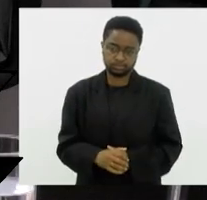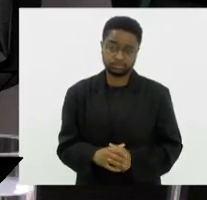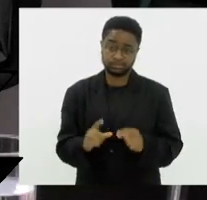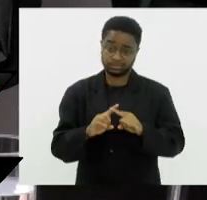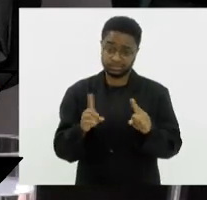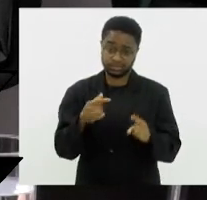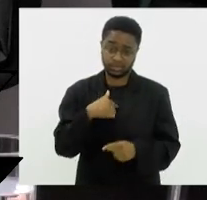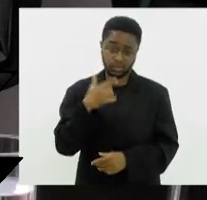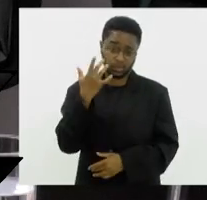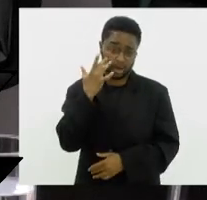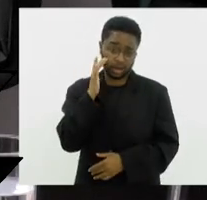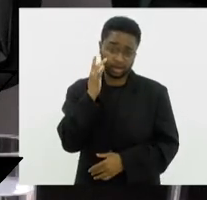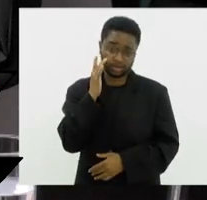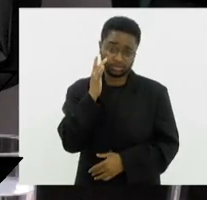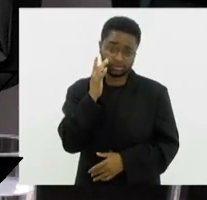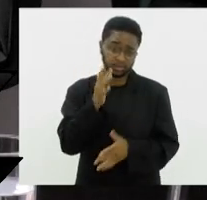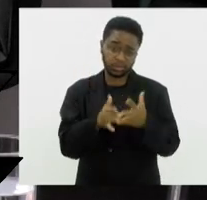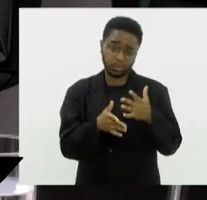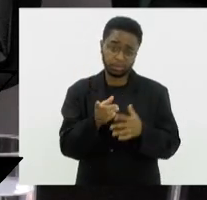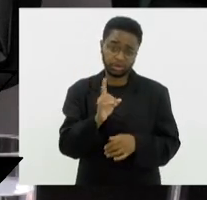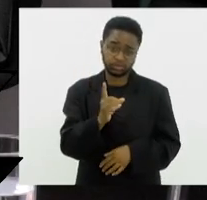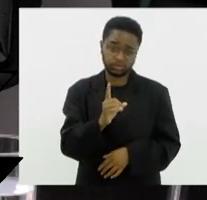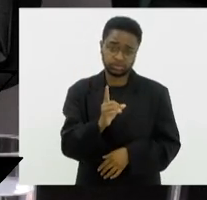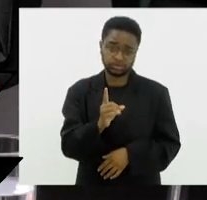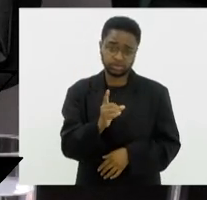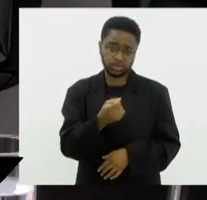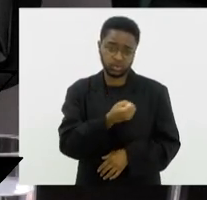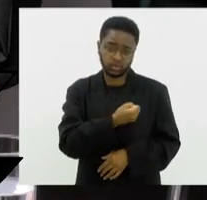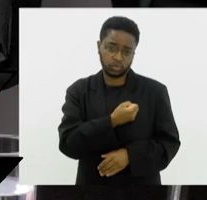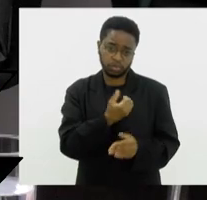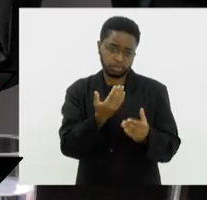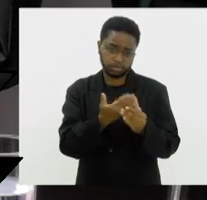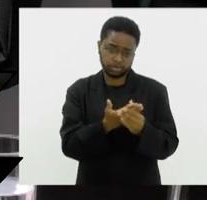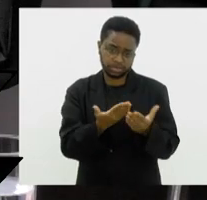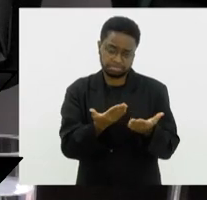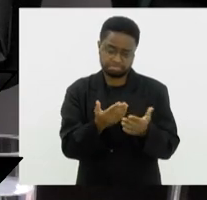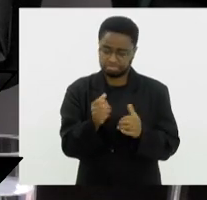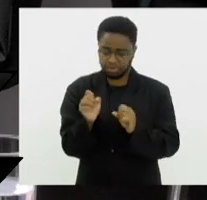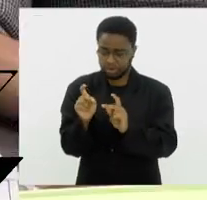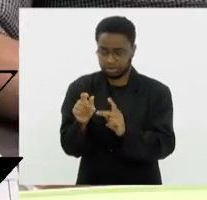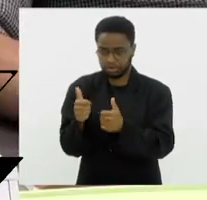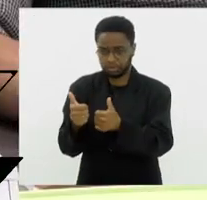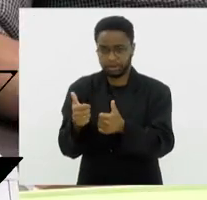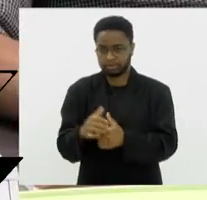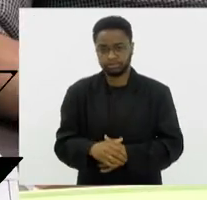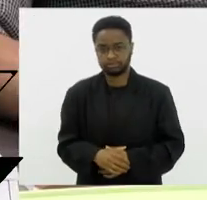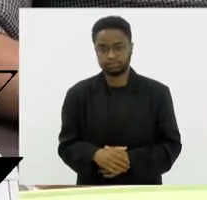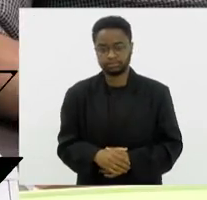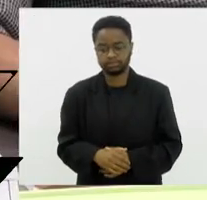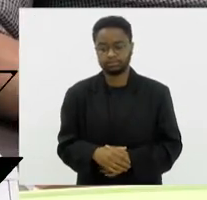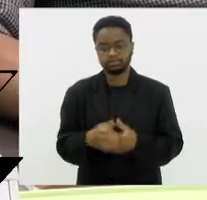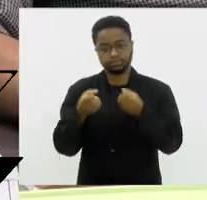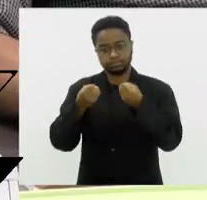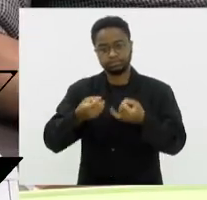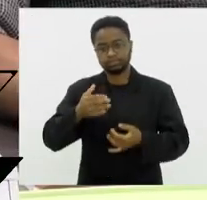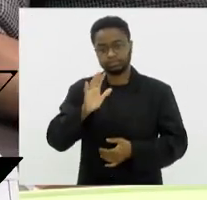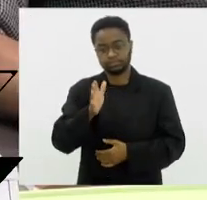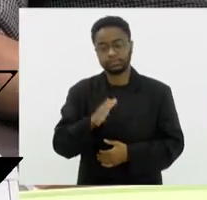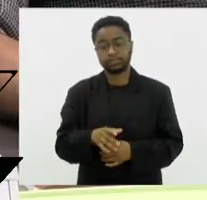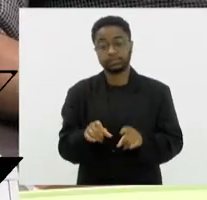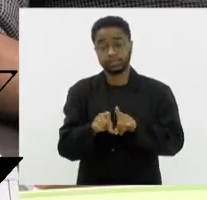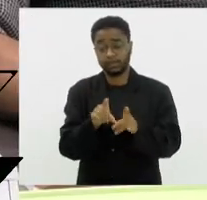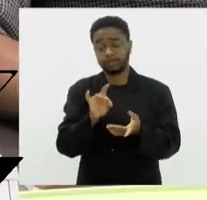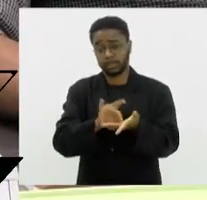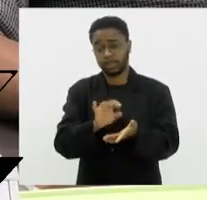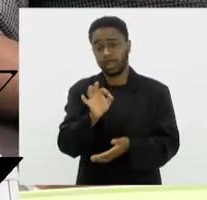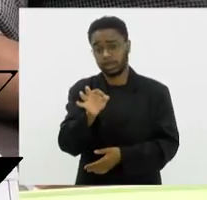para a gente. O que abunda não prejudica nesse caso. Número do processo. Não, tudo bem. Não, estou esclarecido. Mas e é verdade